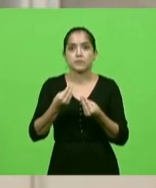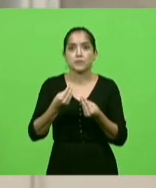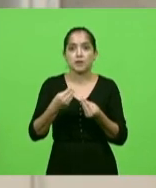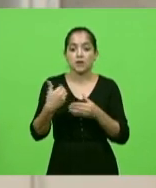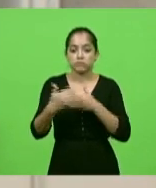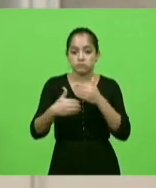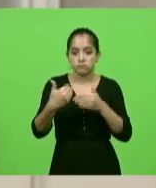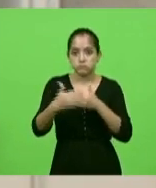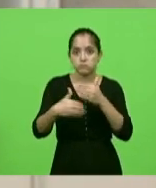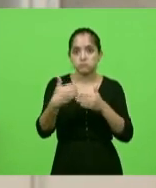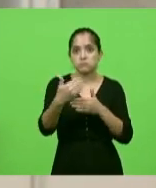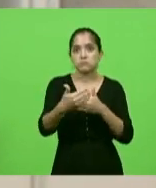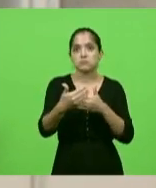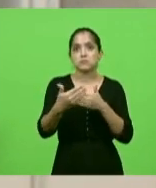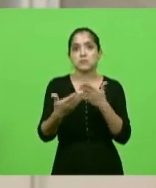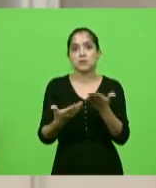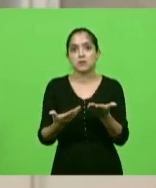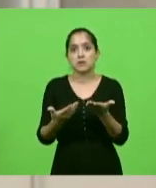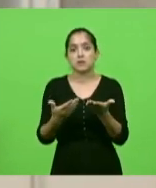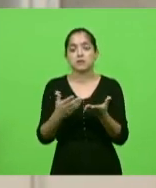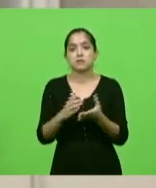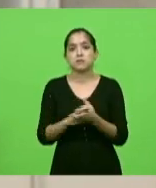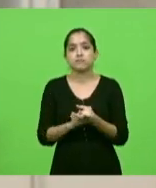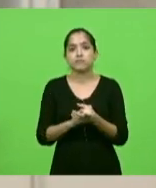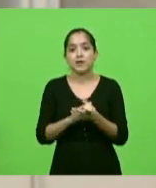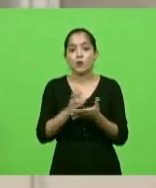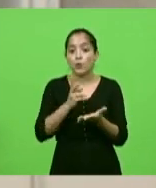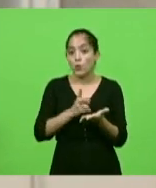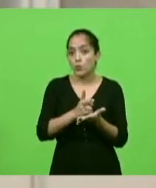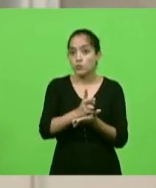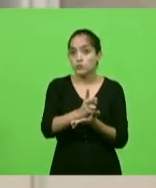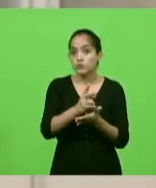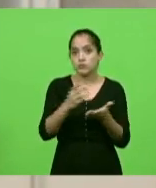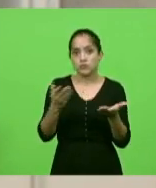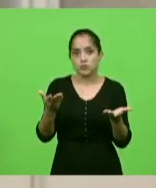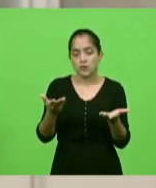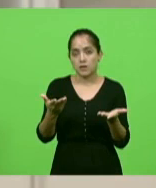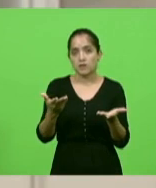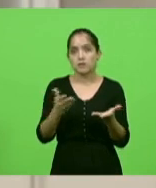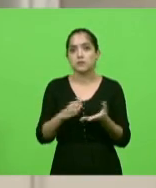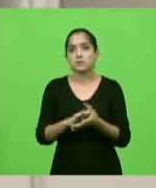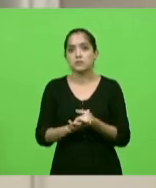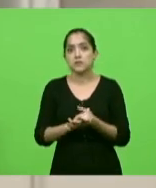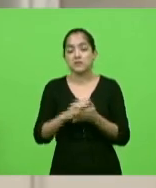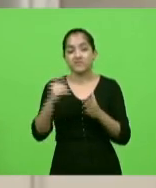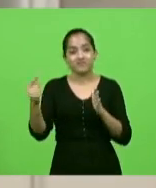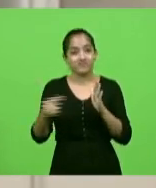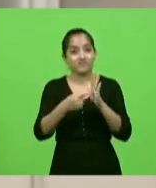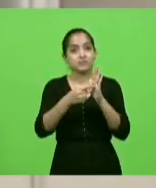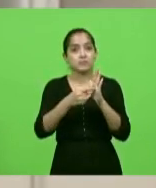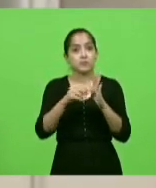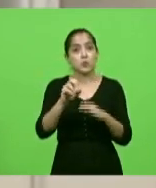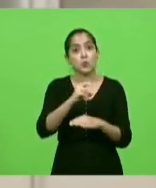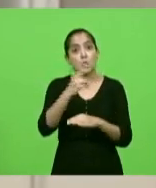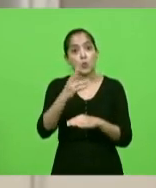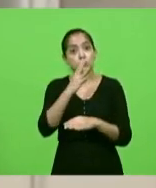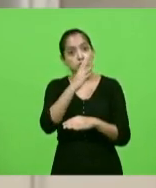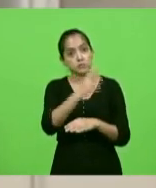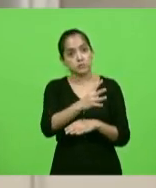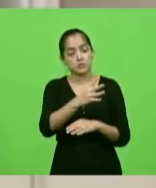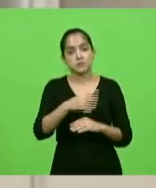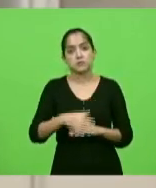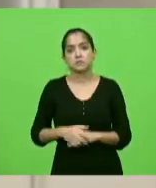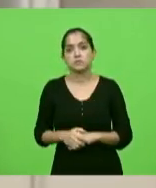e fazer prosperar esse tipo de denúncia ou de